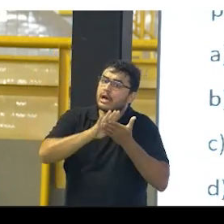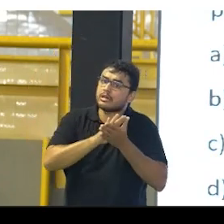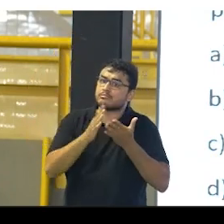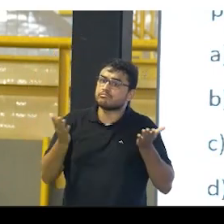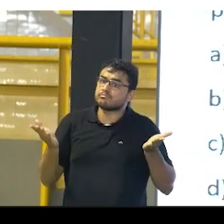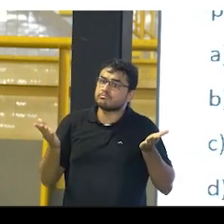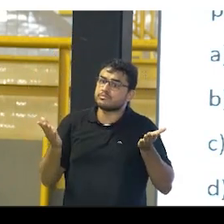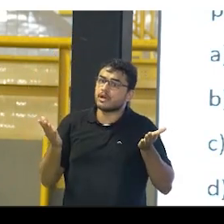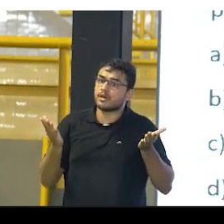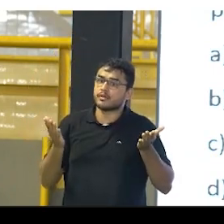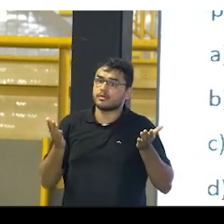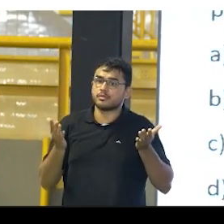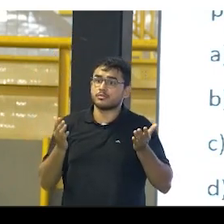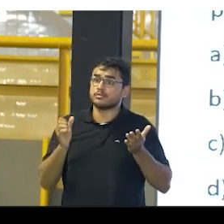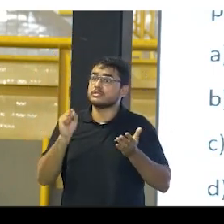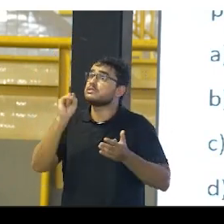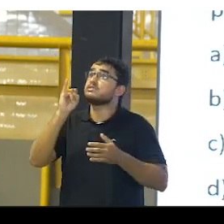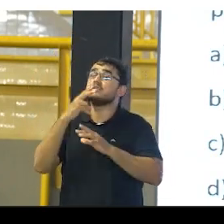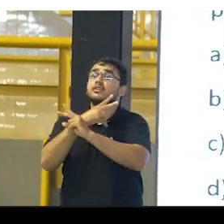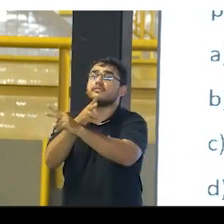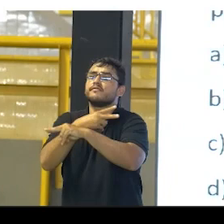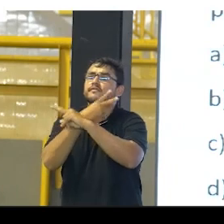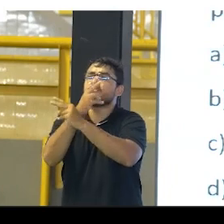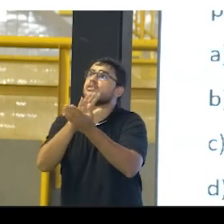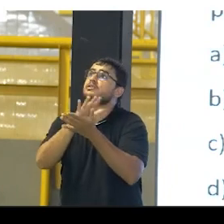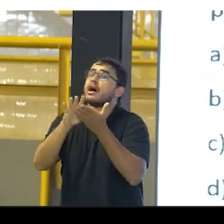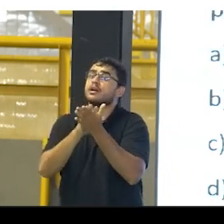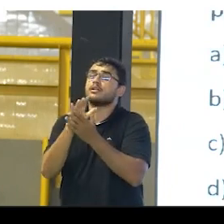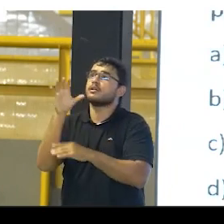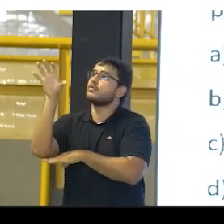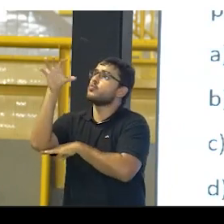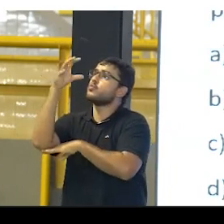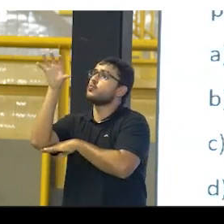circulação atmosférica, se não venta, não tem como produzir energia eólica.